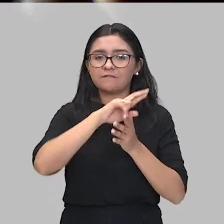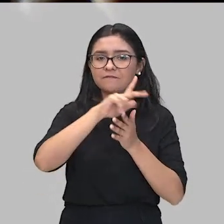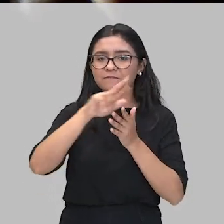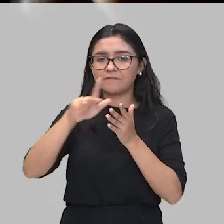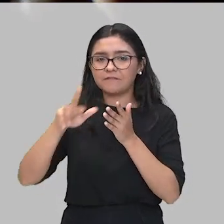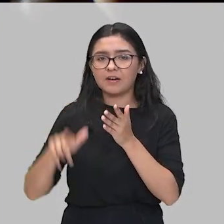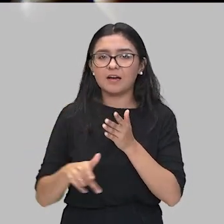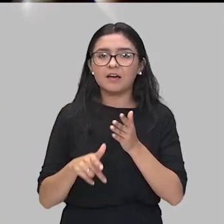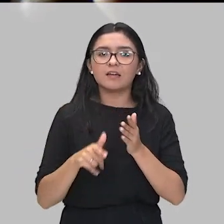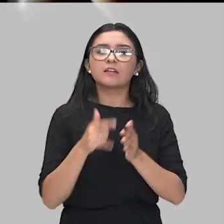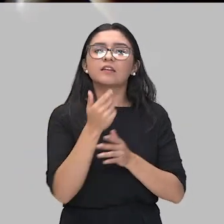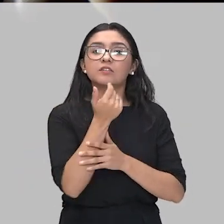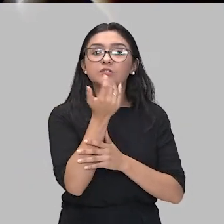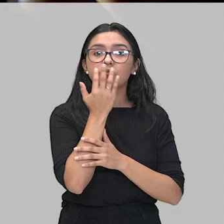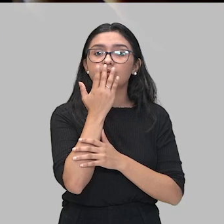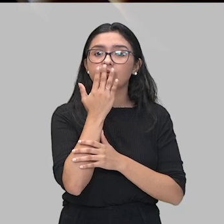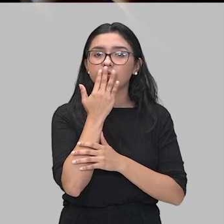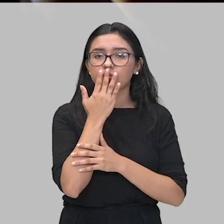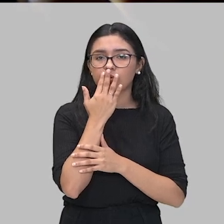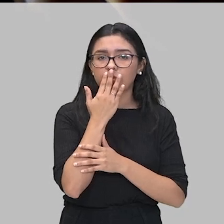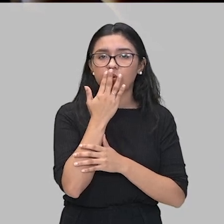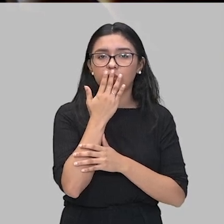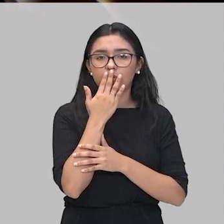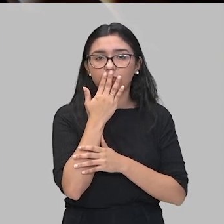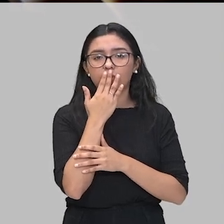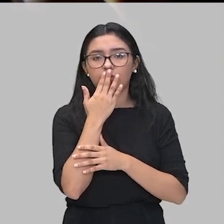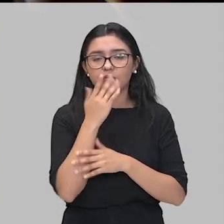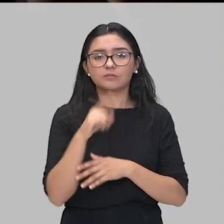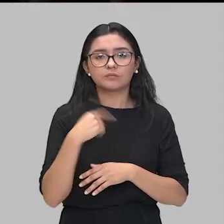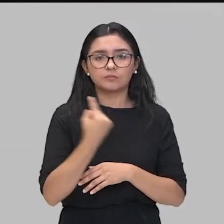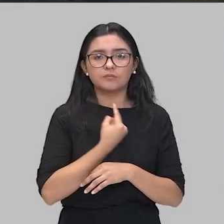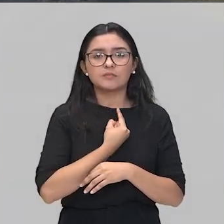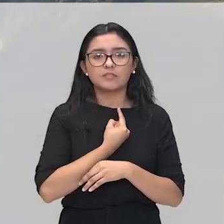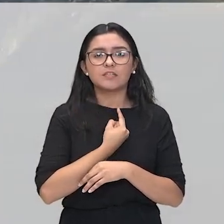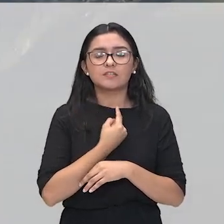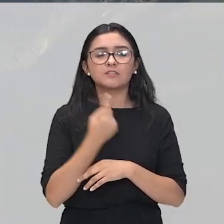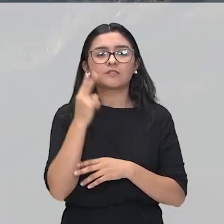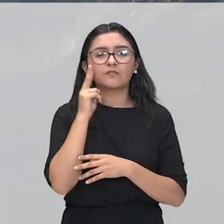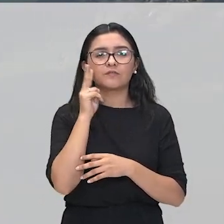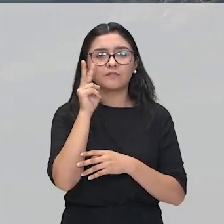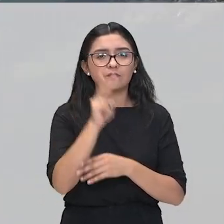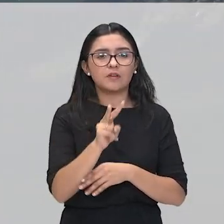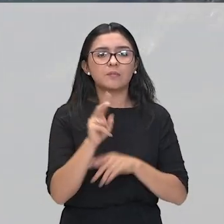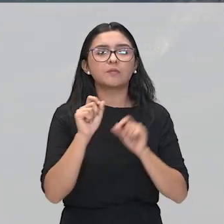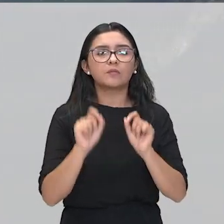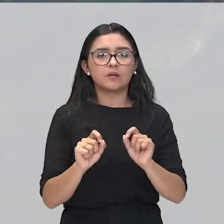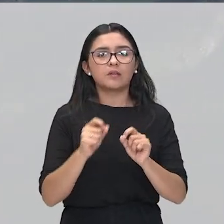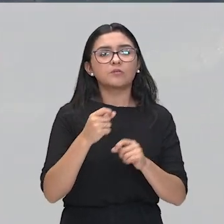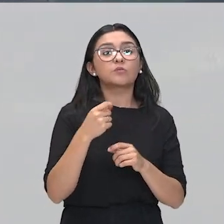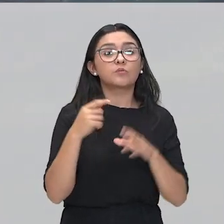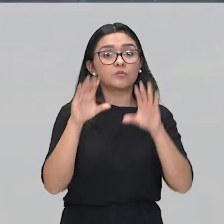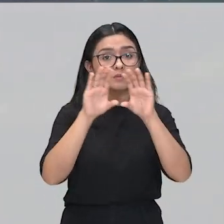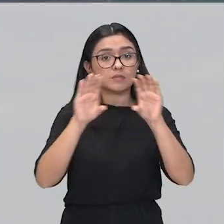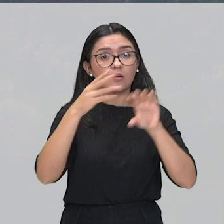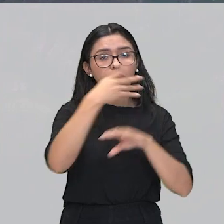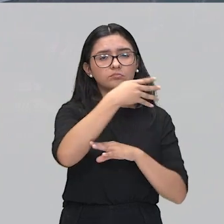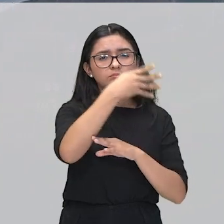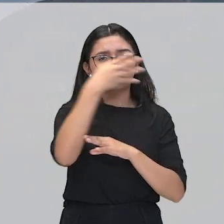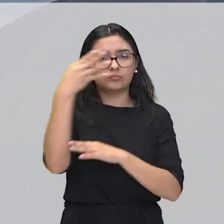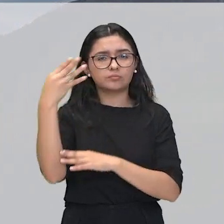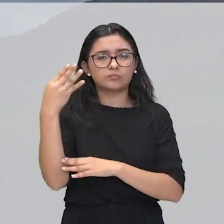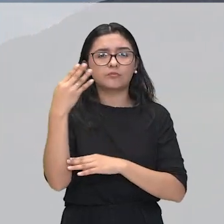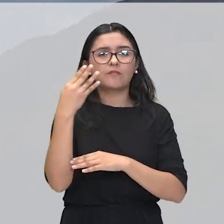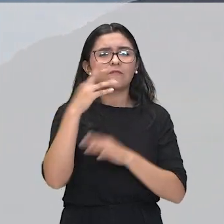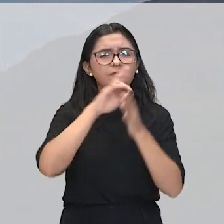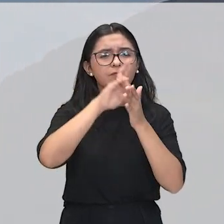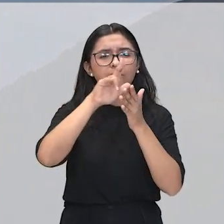esse fenômeno, esse efeito bonito, que nós já até vimos no céu, né? Nós chamamos de arco-íris. Esse